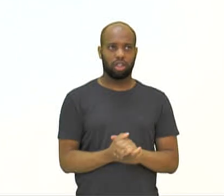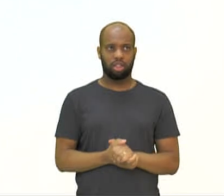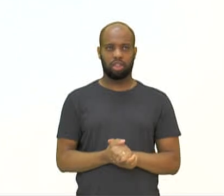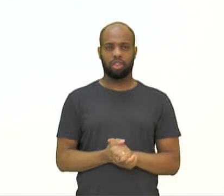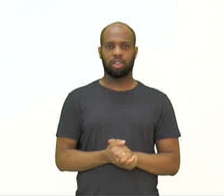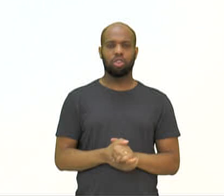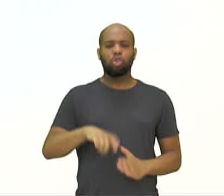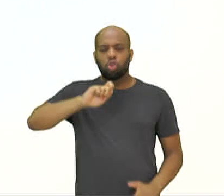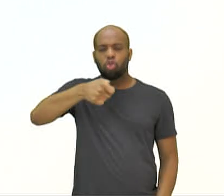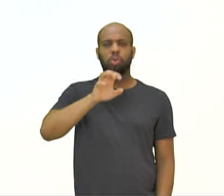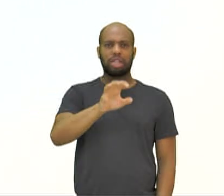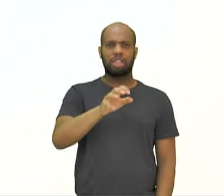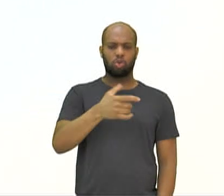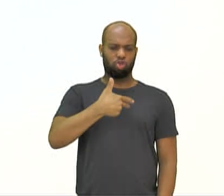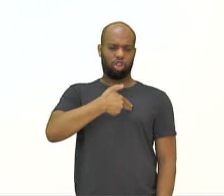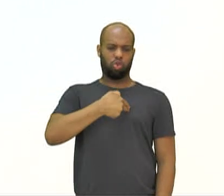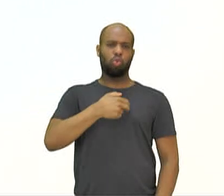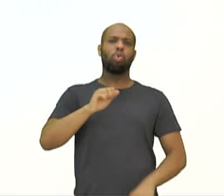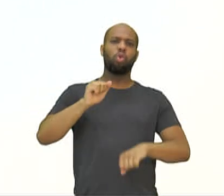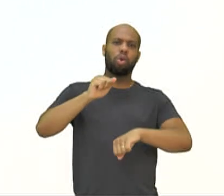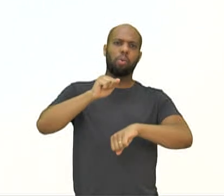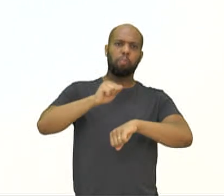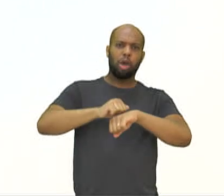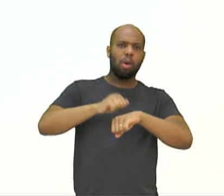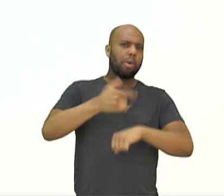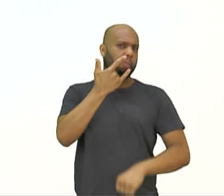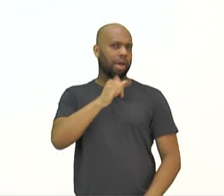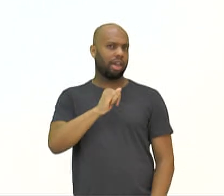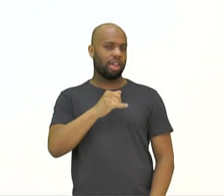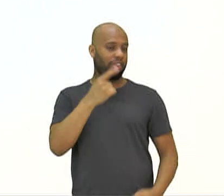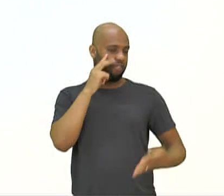esse ditado? Então, veja ali qual que você acha que é correta e a gente já volta na sequência com a correção.